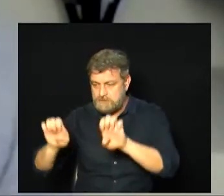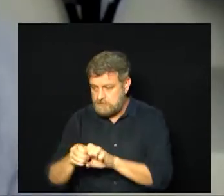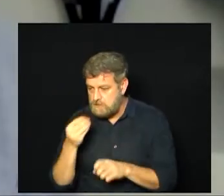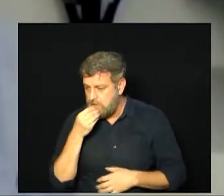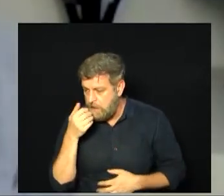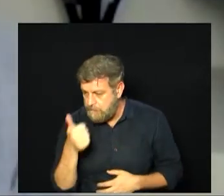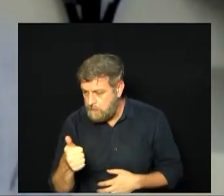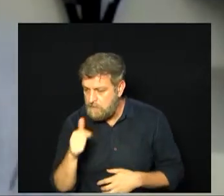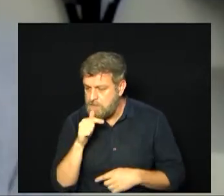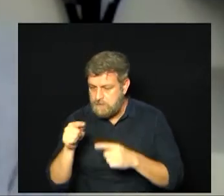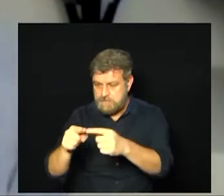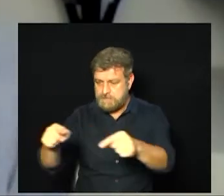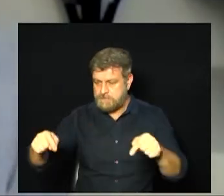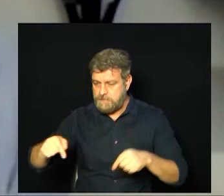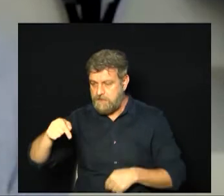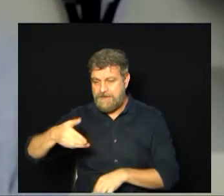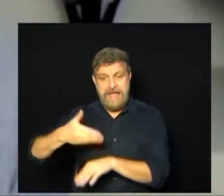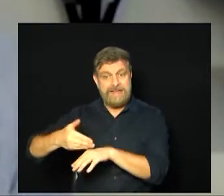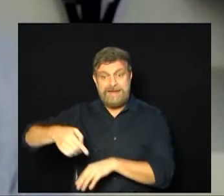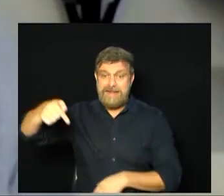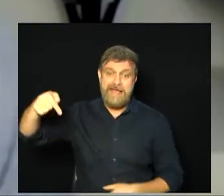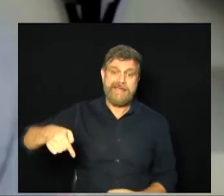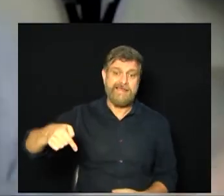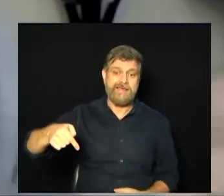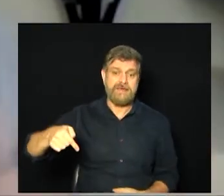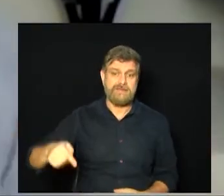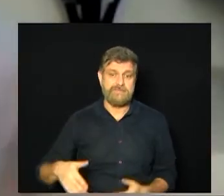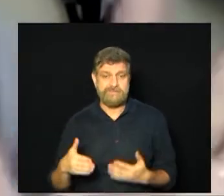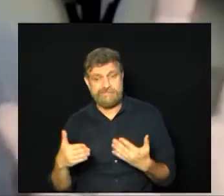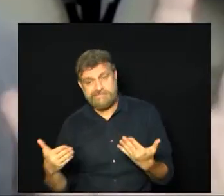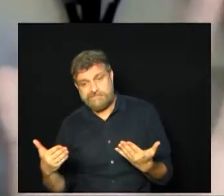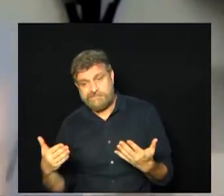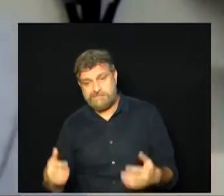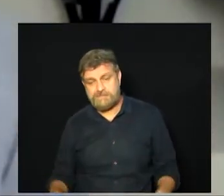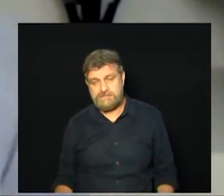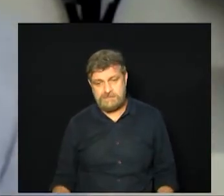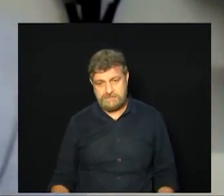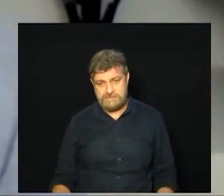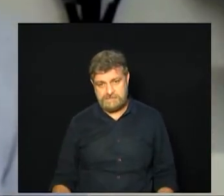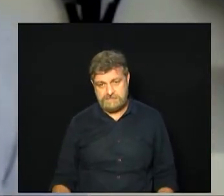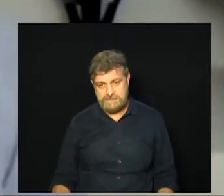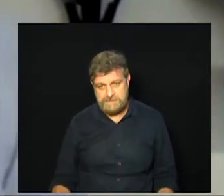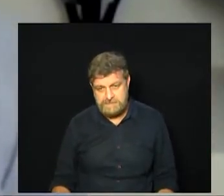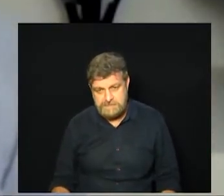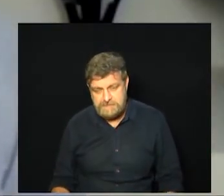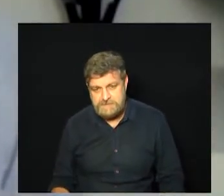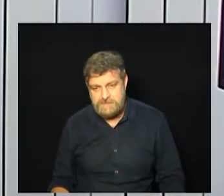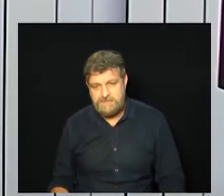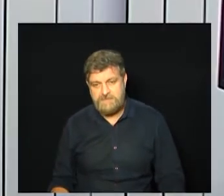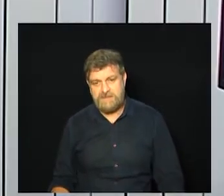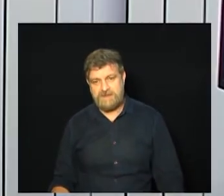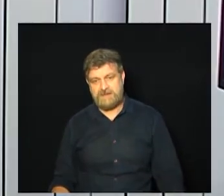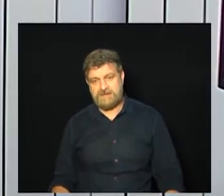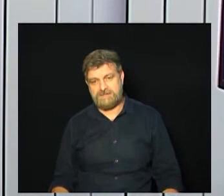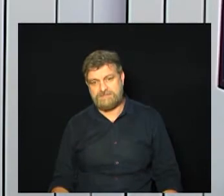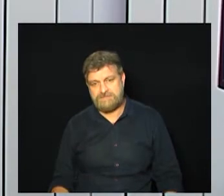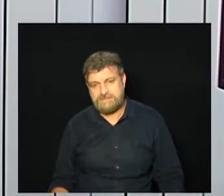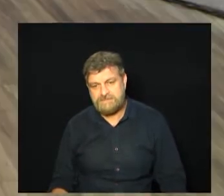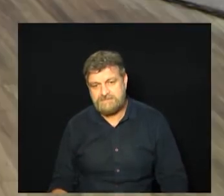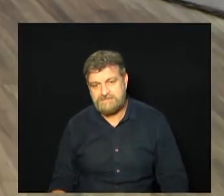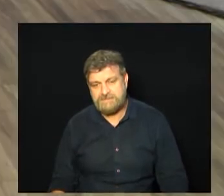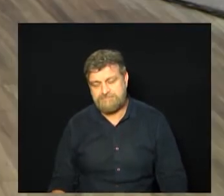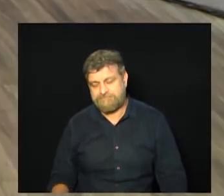lagoa, ele podia estar aqui, em Belo Horizonte, treinando aqui. Desenvolvendo mais atletas. Aloysio, outras